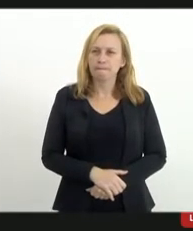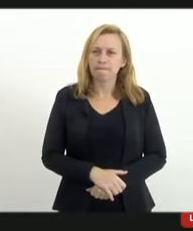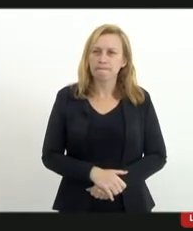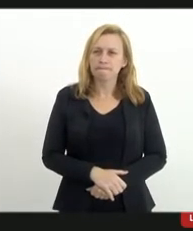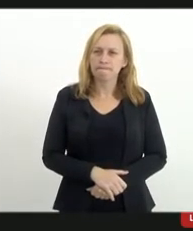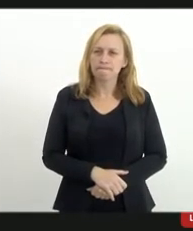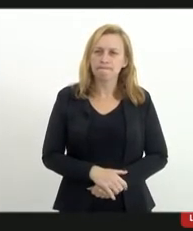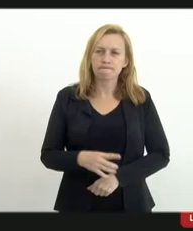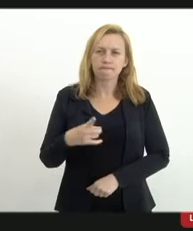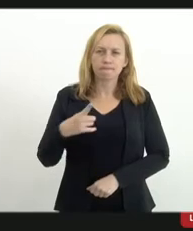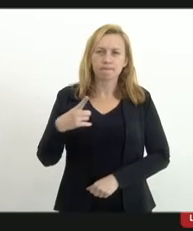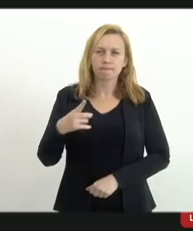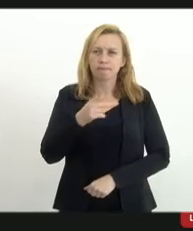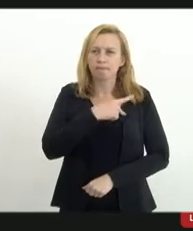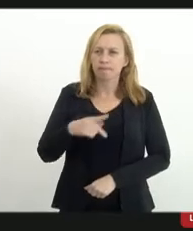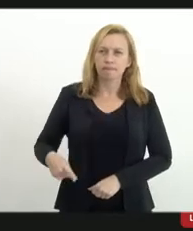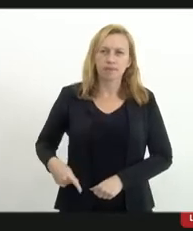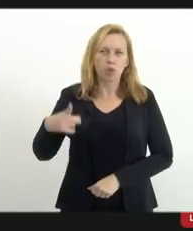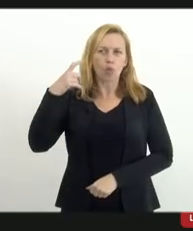Está sem som, presidente.